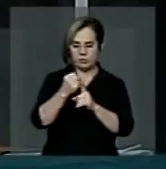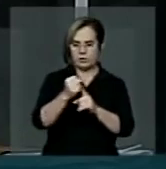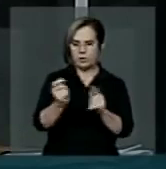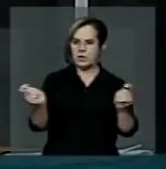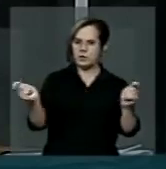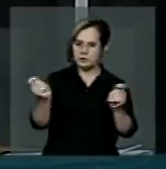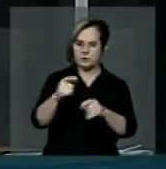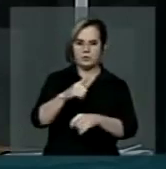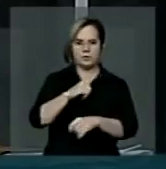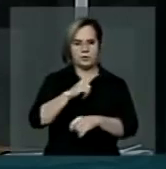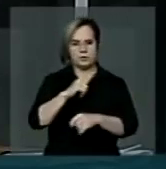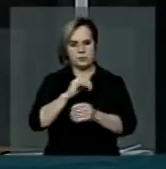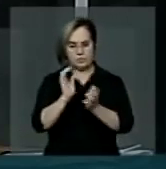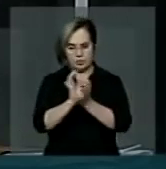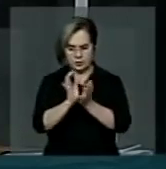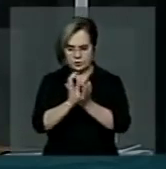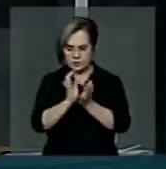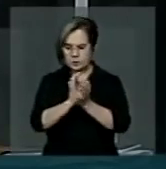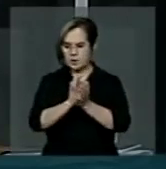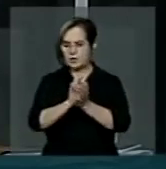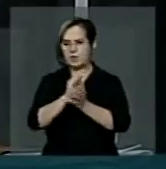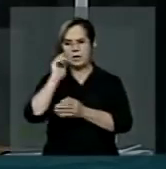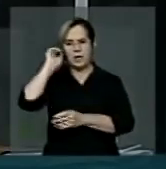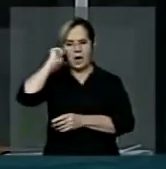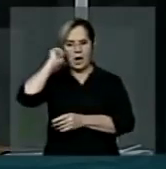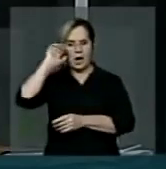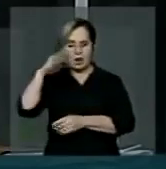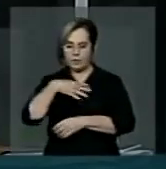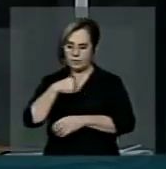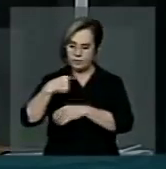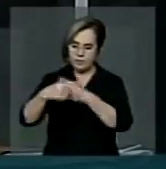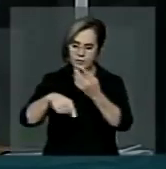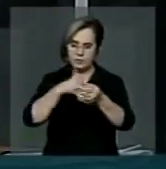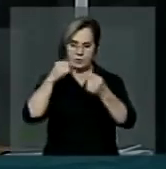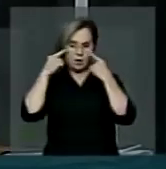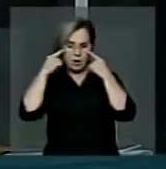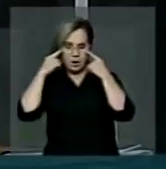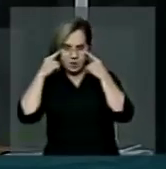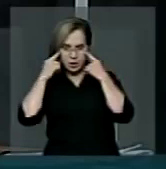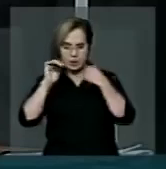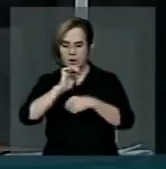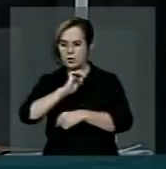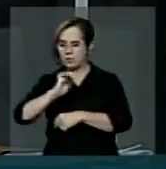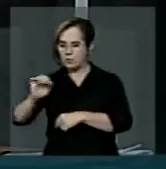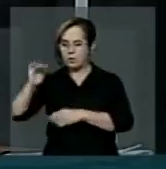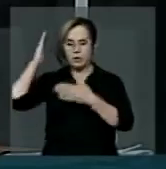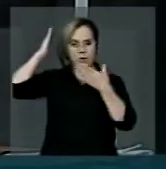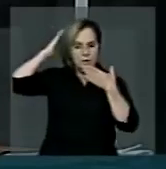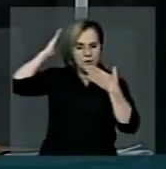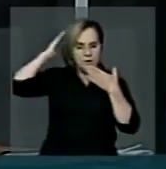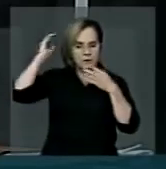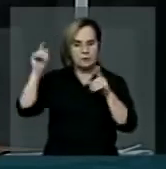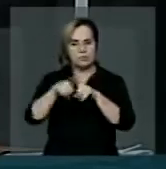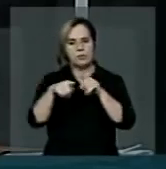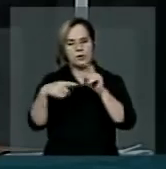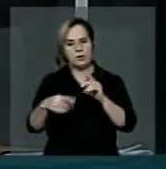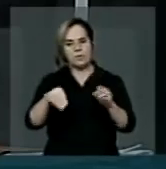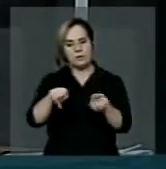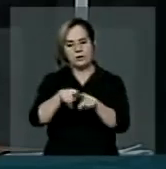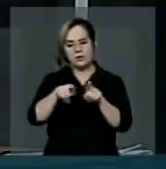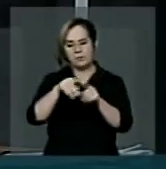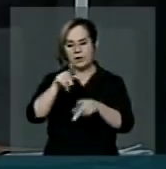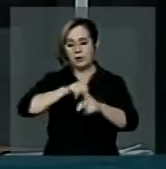para afrodescendentes, ameríndios, orientais, europeus e os descendentes das